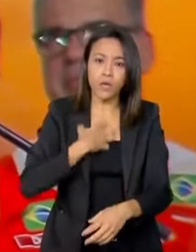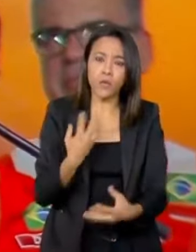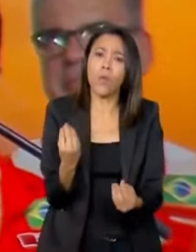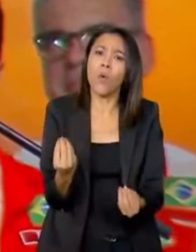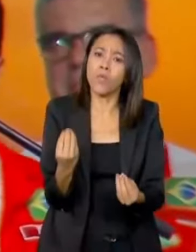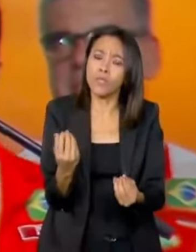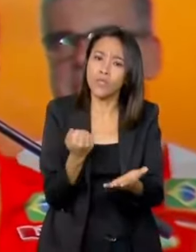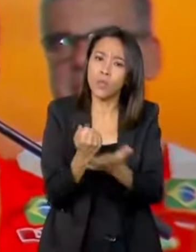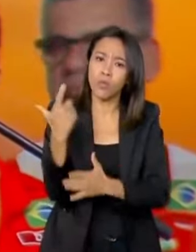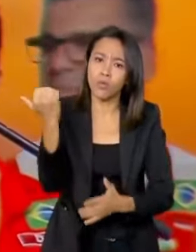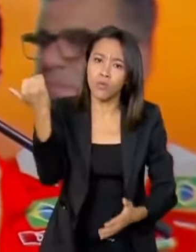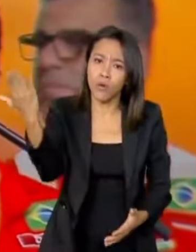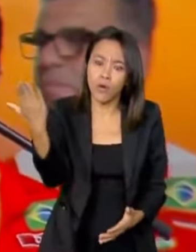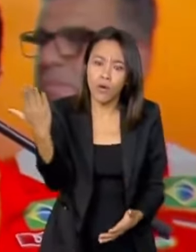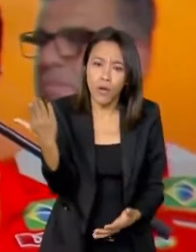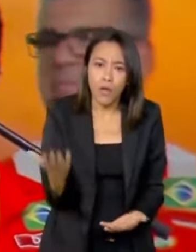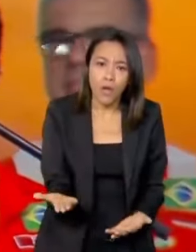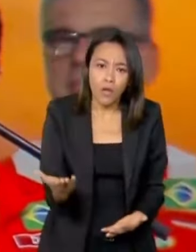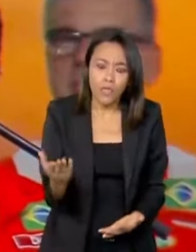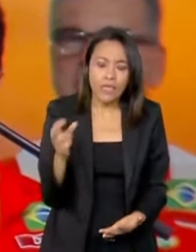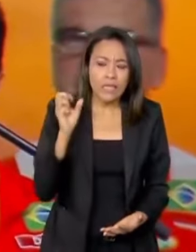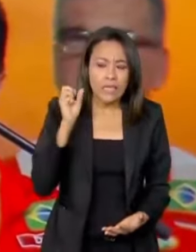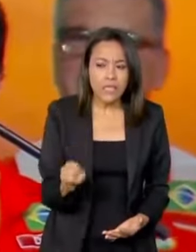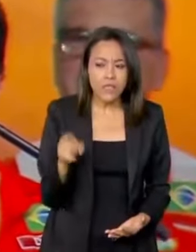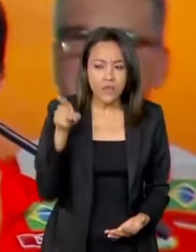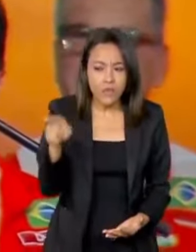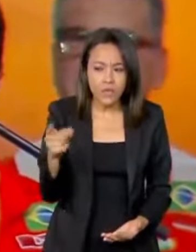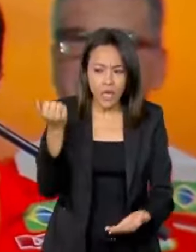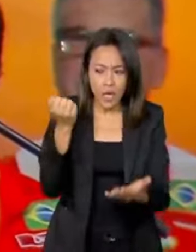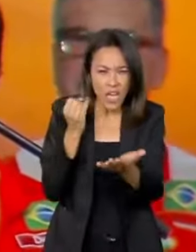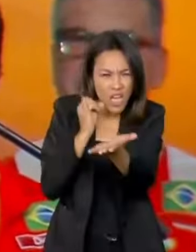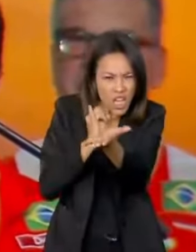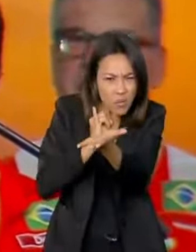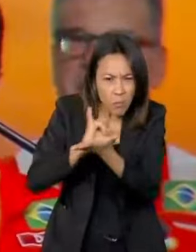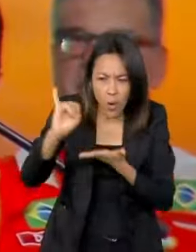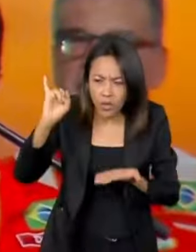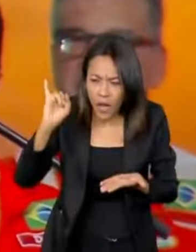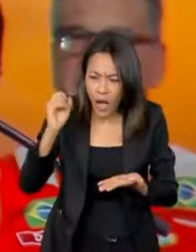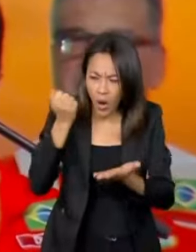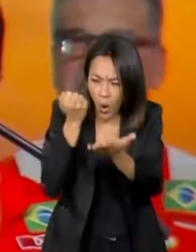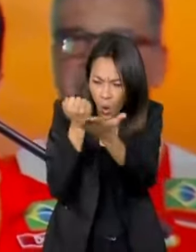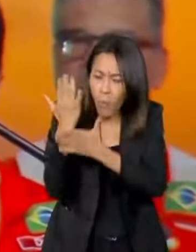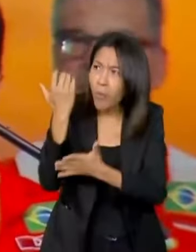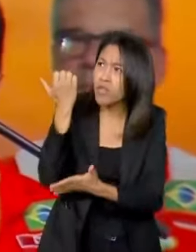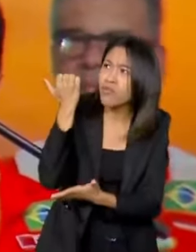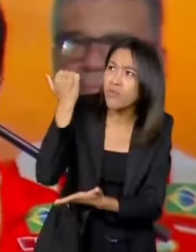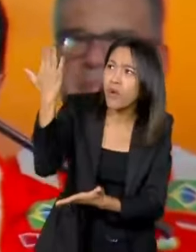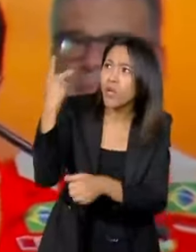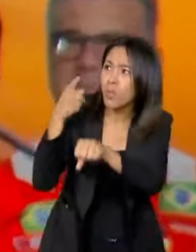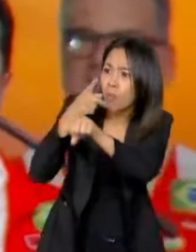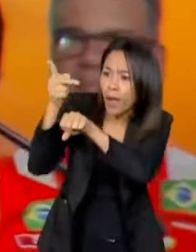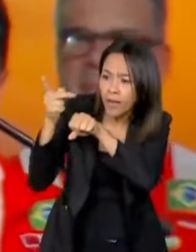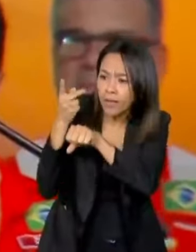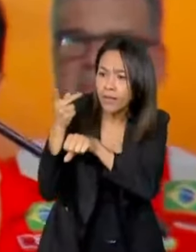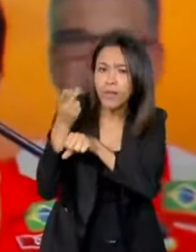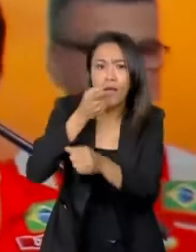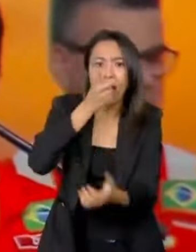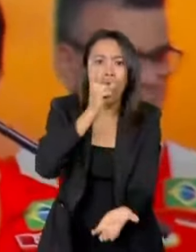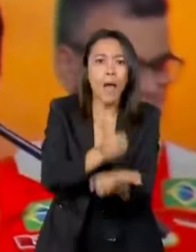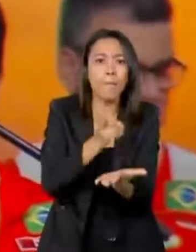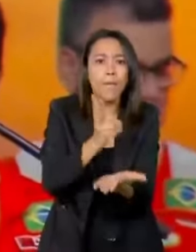Gabriele, deixa eu lhe dizer uma coisa. Se você importar 28 sondas, a mesma mão que pegou a caneta